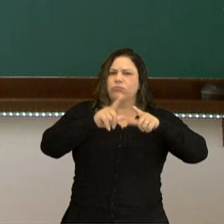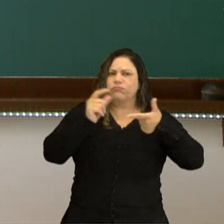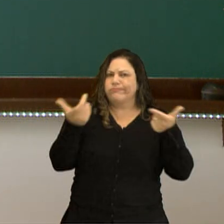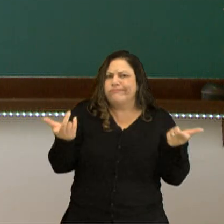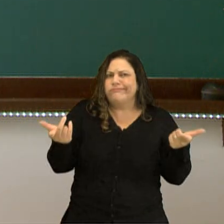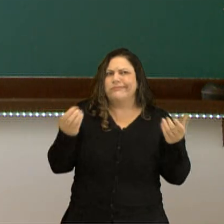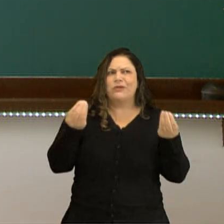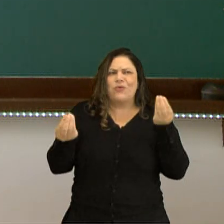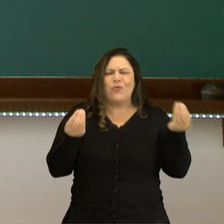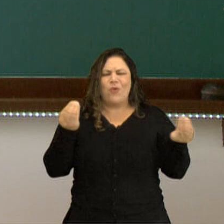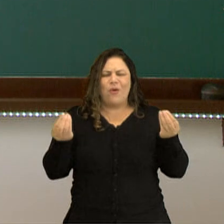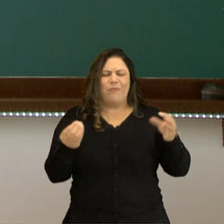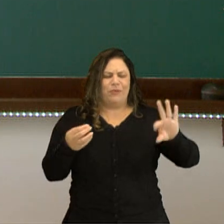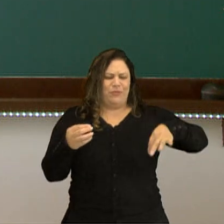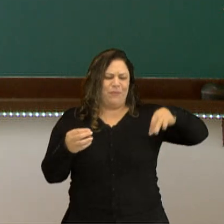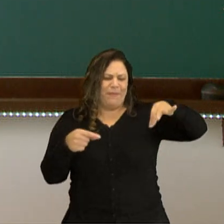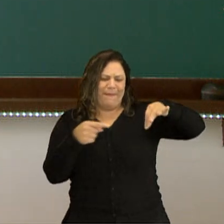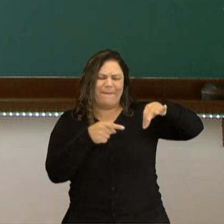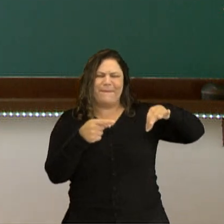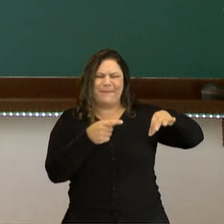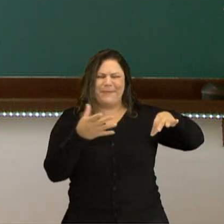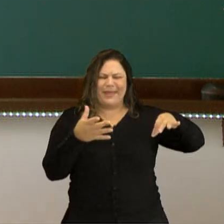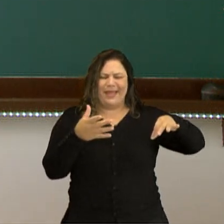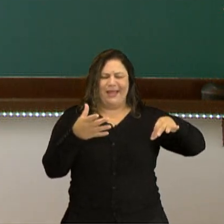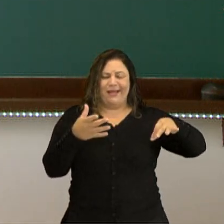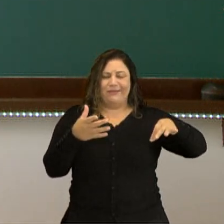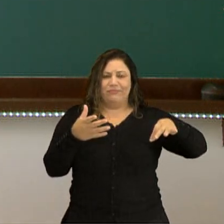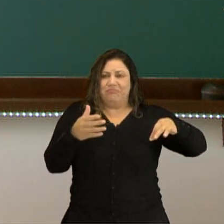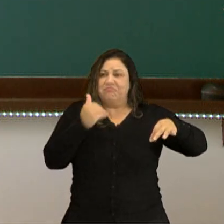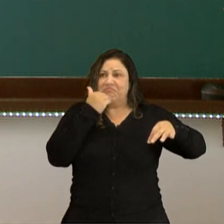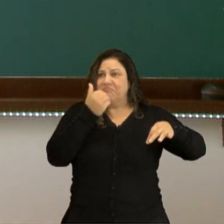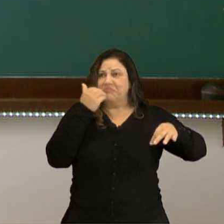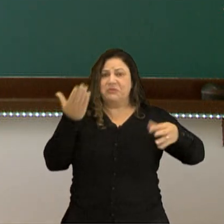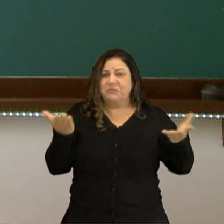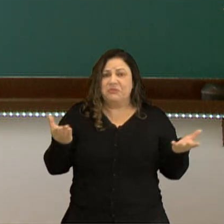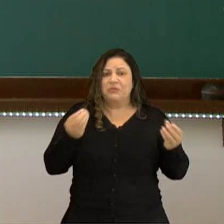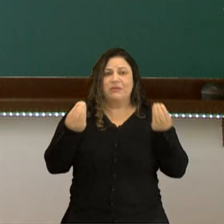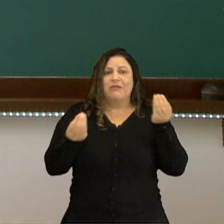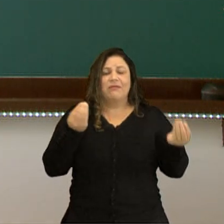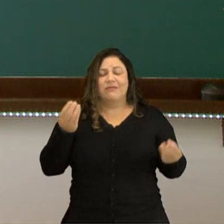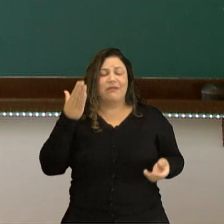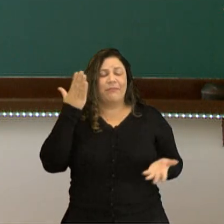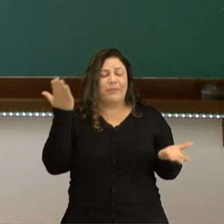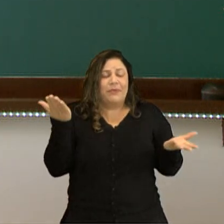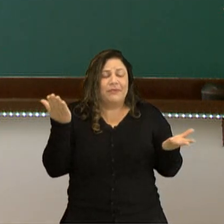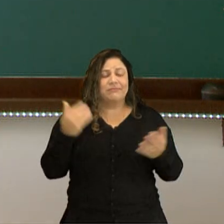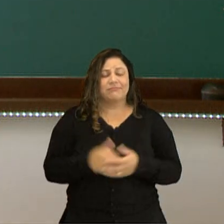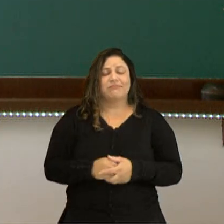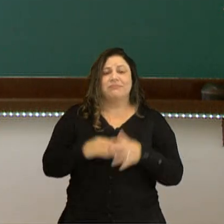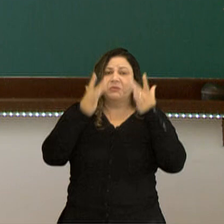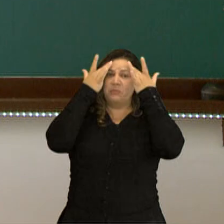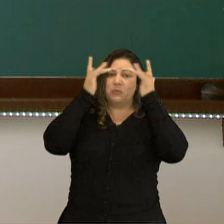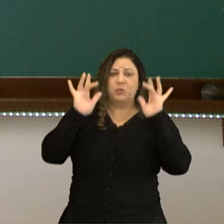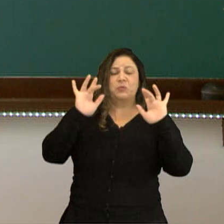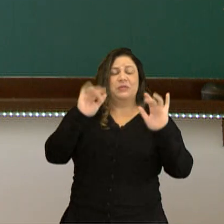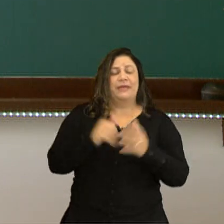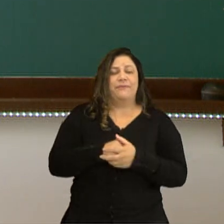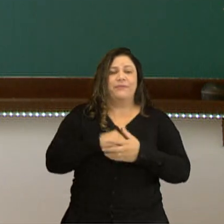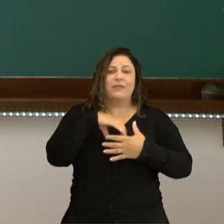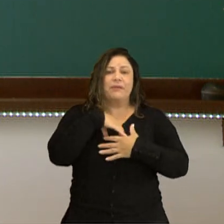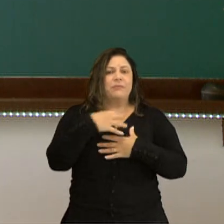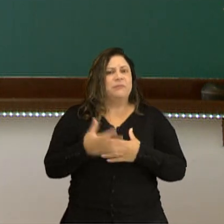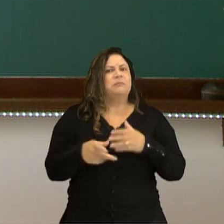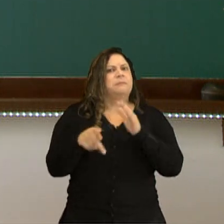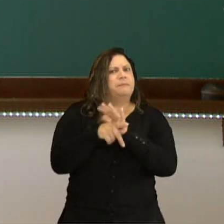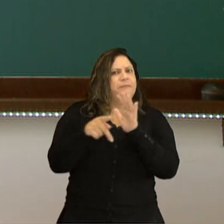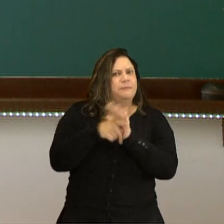folha, muitas vezes, nunca nem de repente me disseram como que eu posso fazer um cubo, mas o nosso instinto é melhor